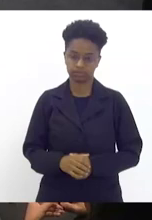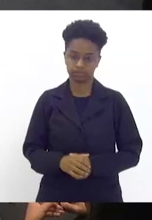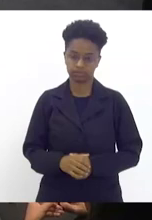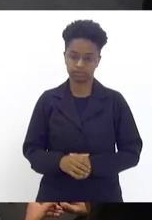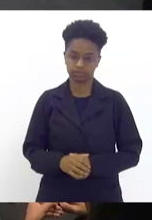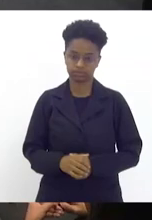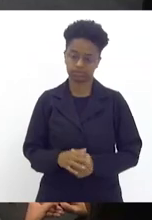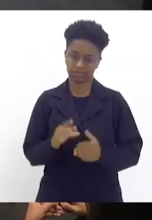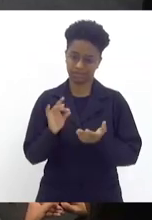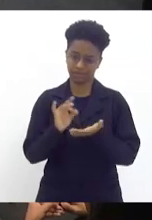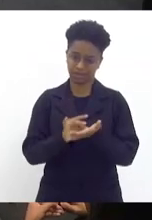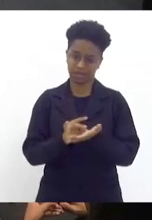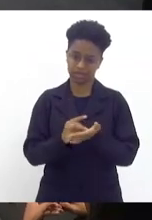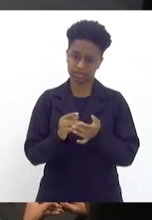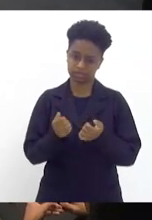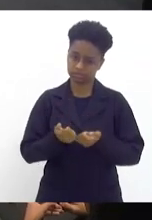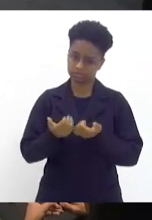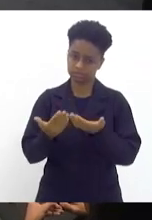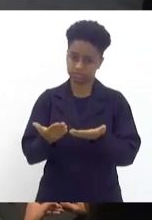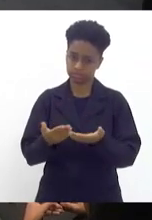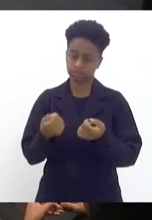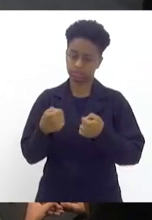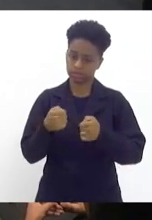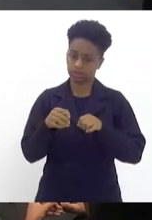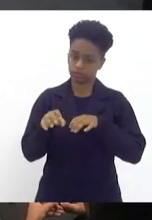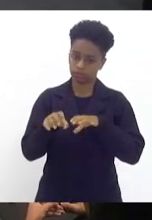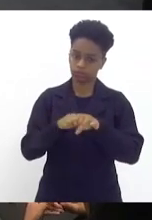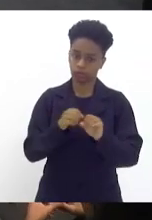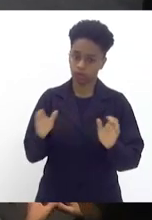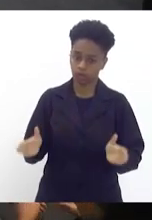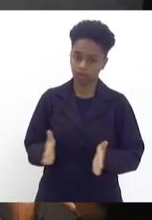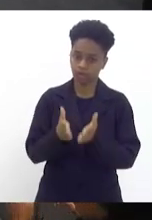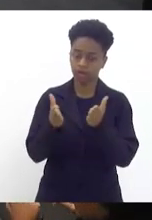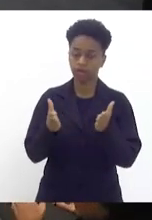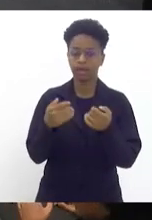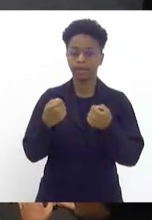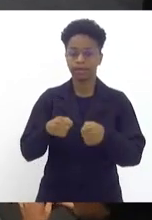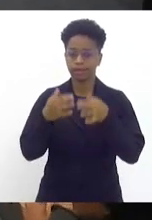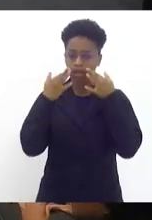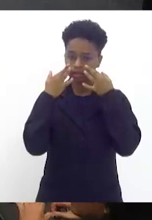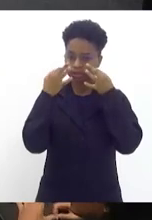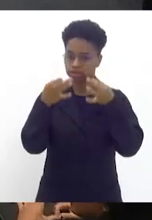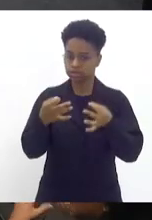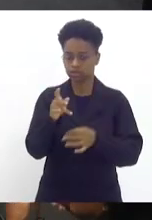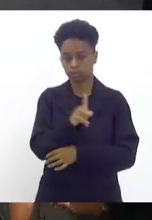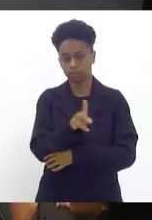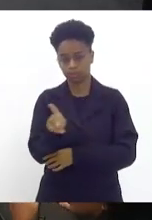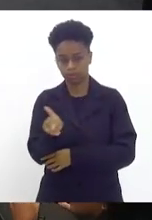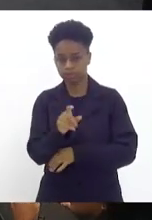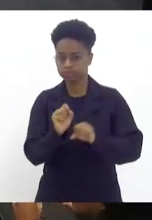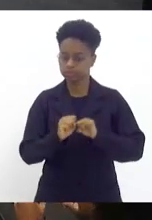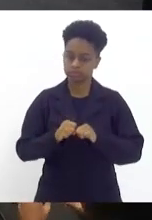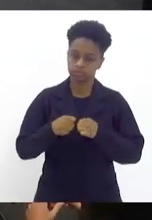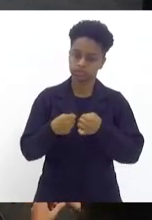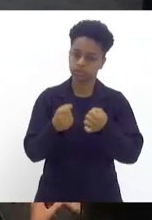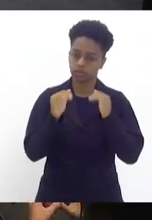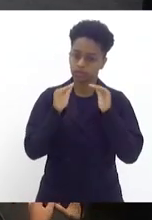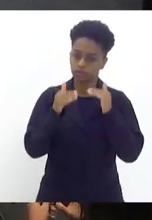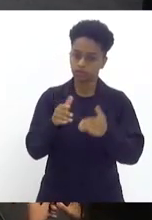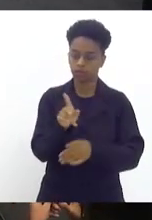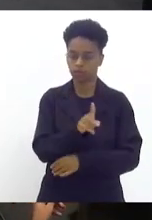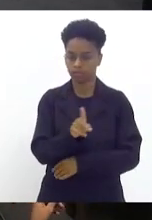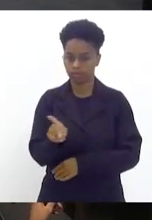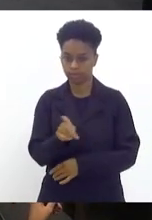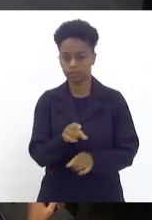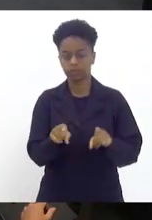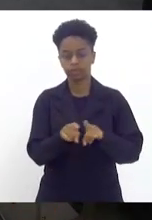Com a verdade, com a formação, dando atenção para esse professor, se dedicando a esse professor,